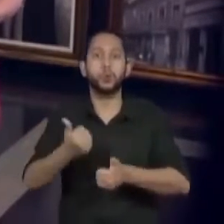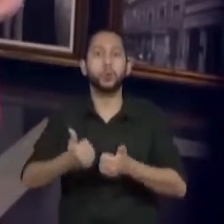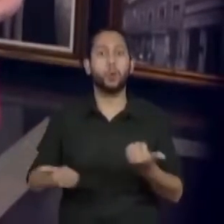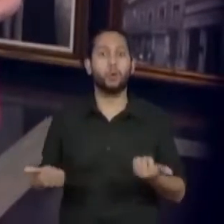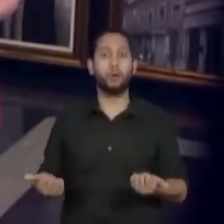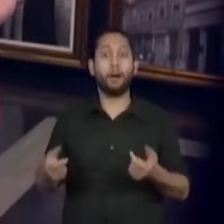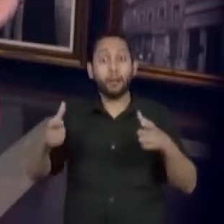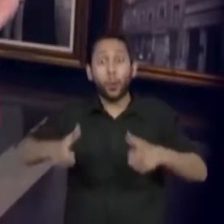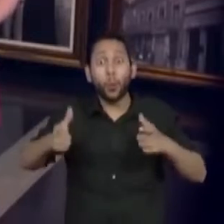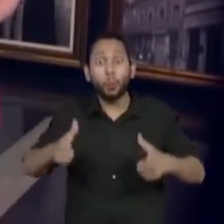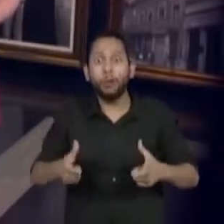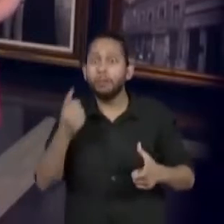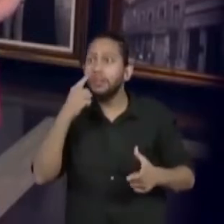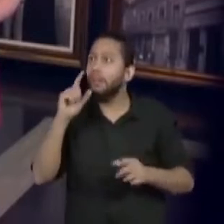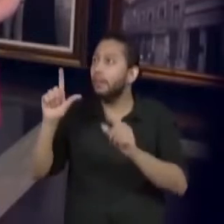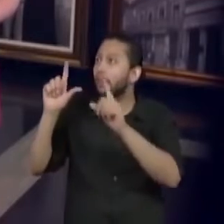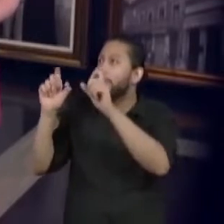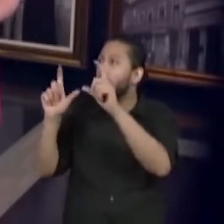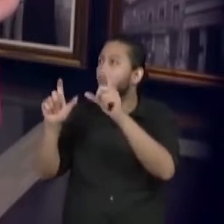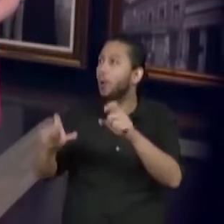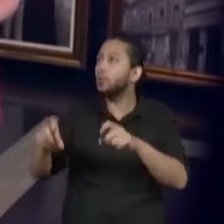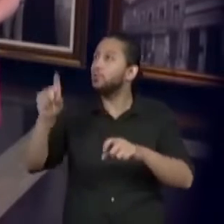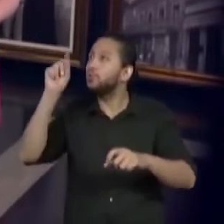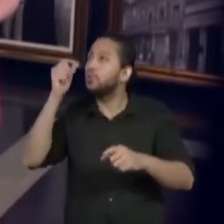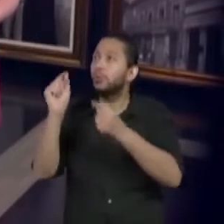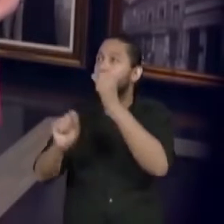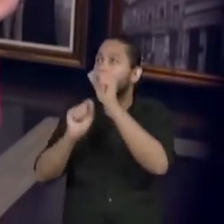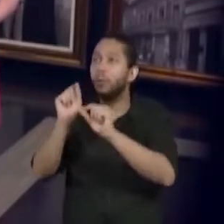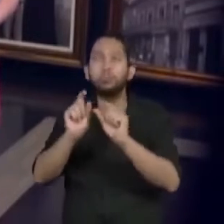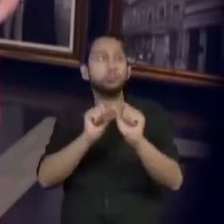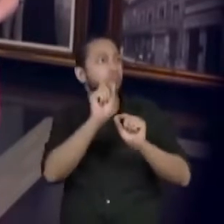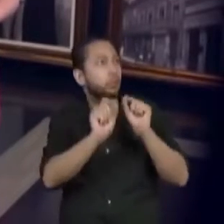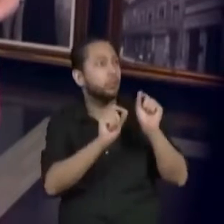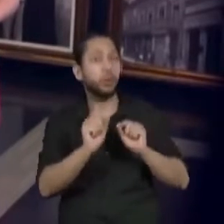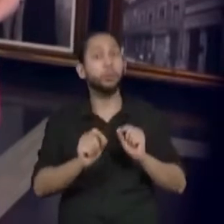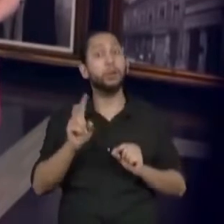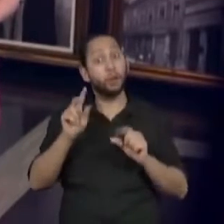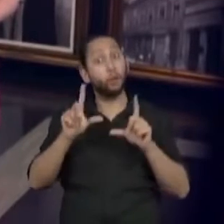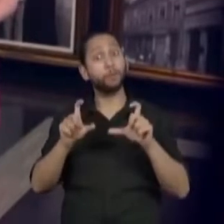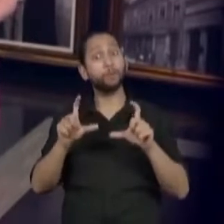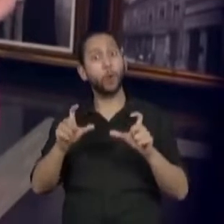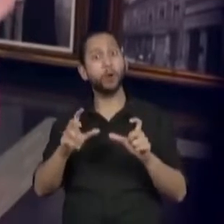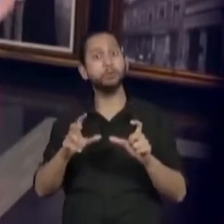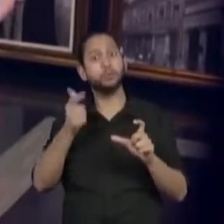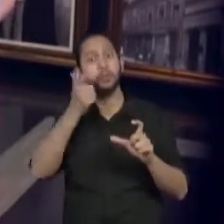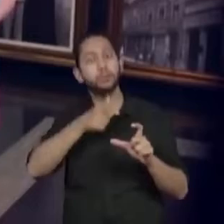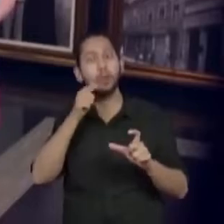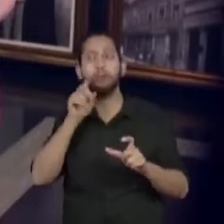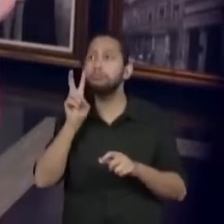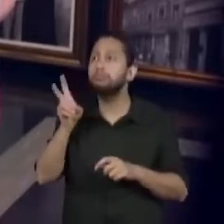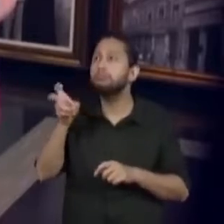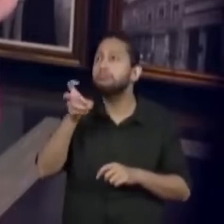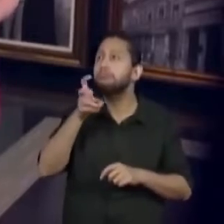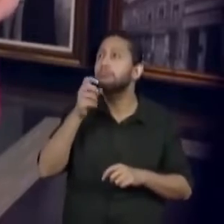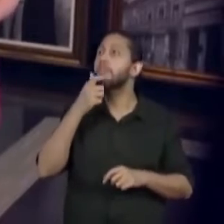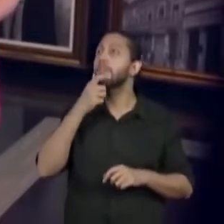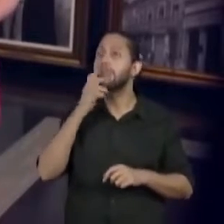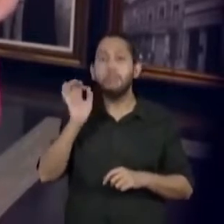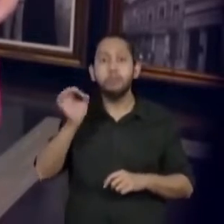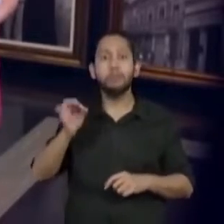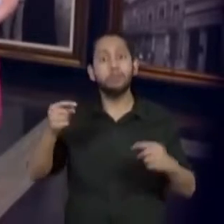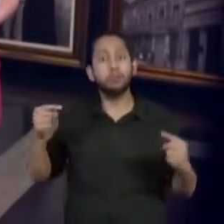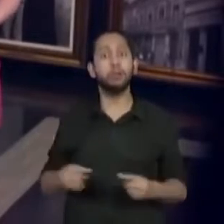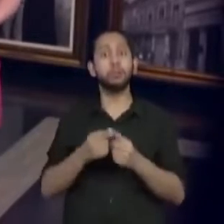imagens e traz um acervo em que conta a história da chegada do esporte